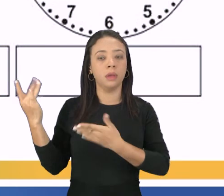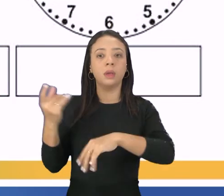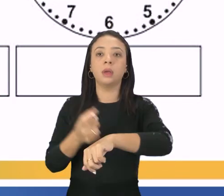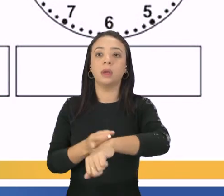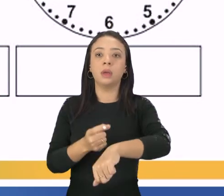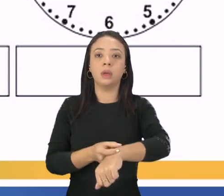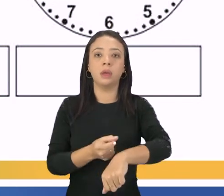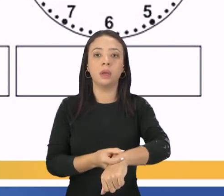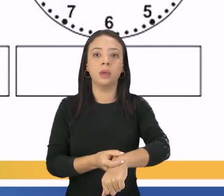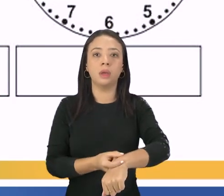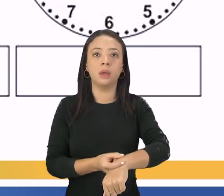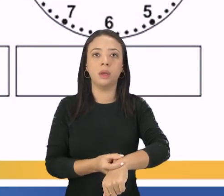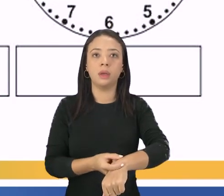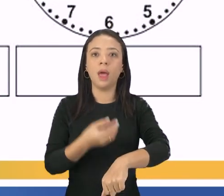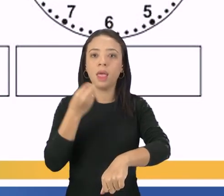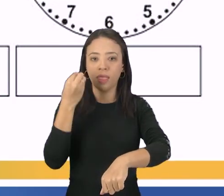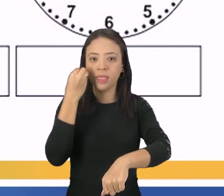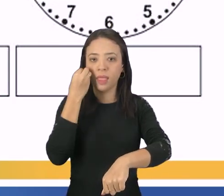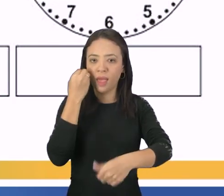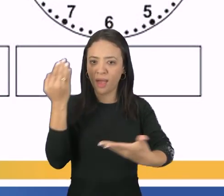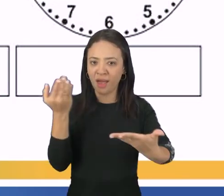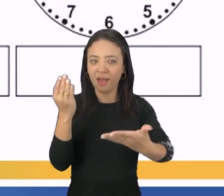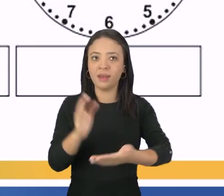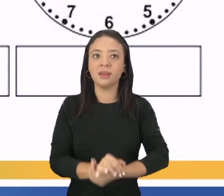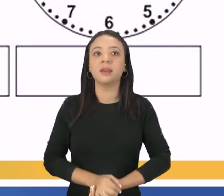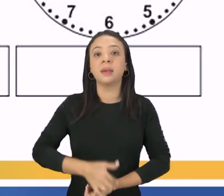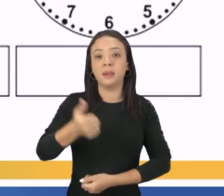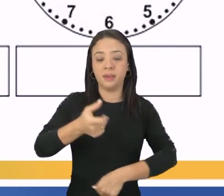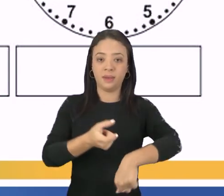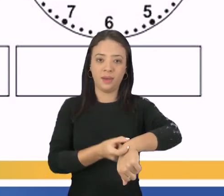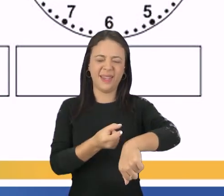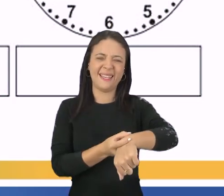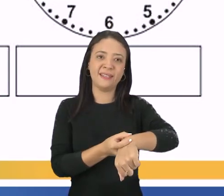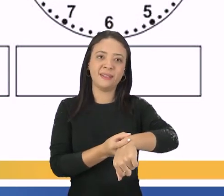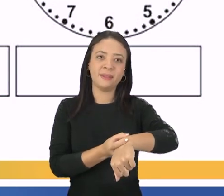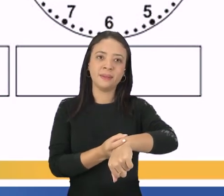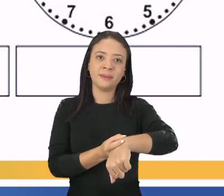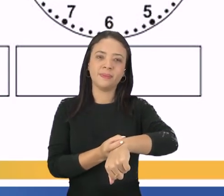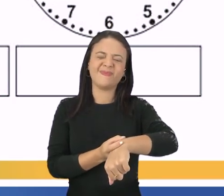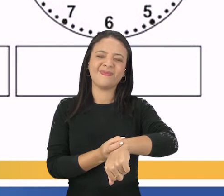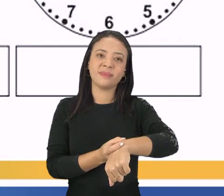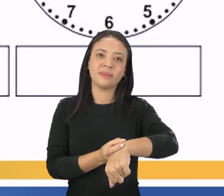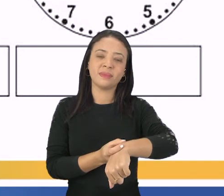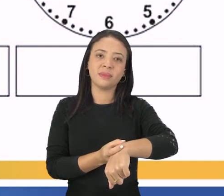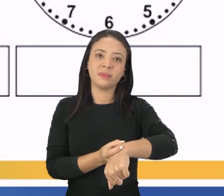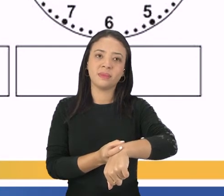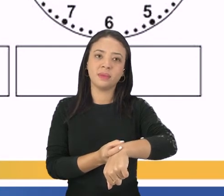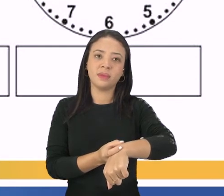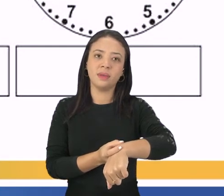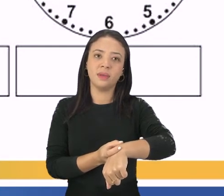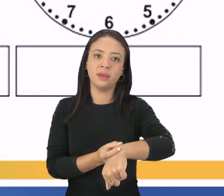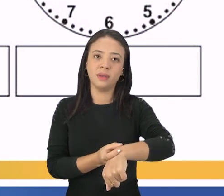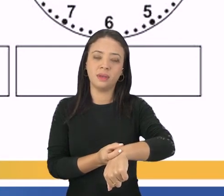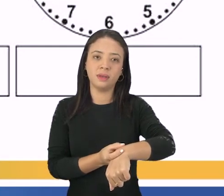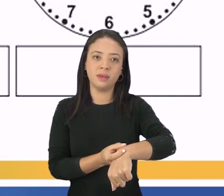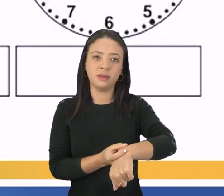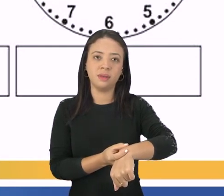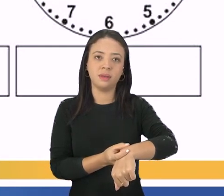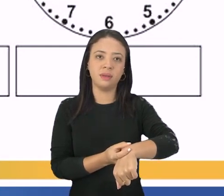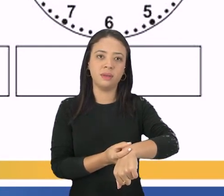aí, né? Vamos se arriscar aí? Vamos lá, galerinha. Primeiro relógio ali, são las 7:15, ou seja,